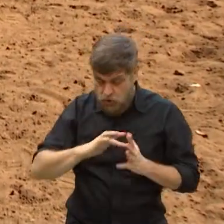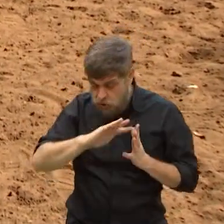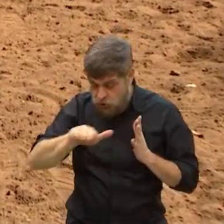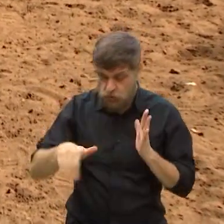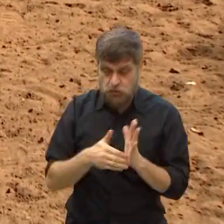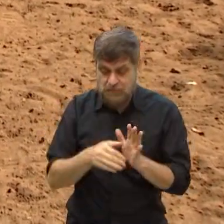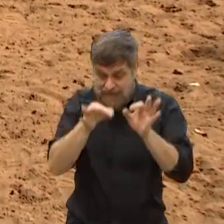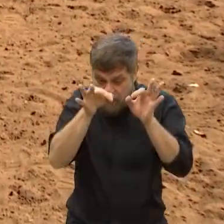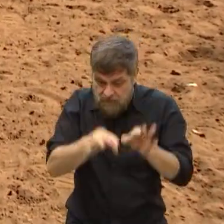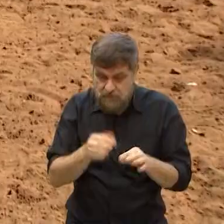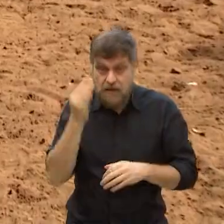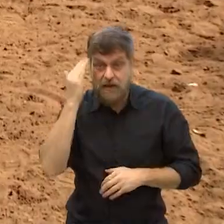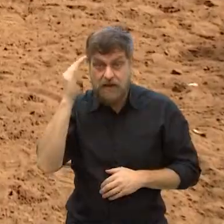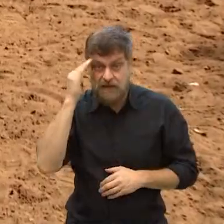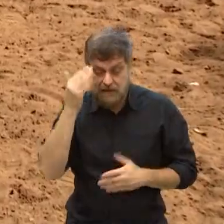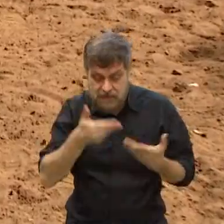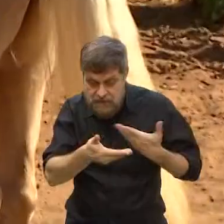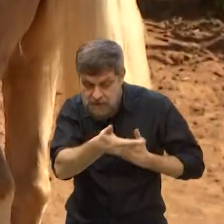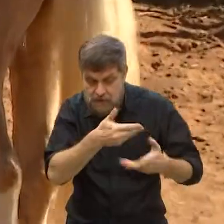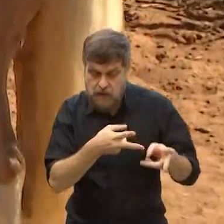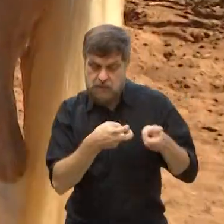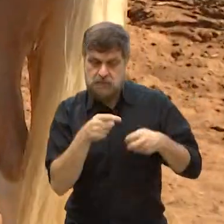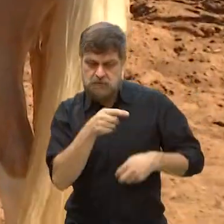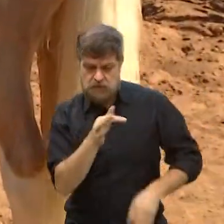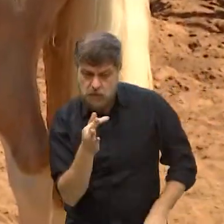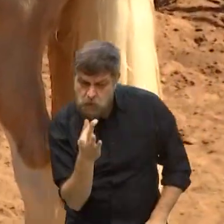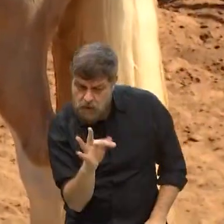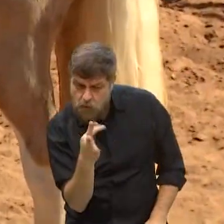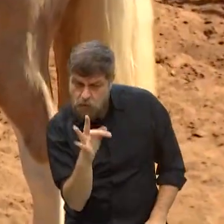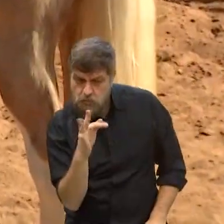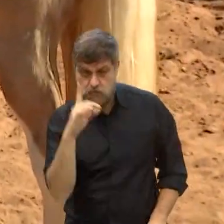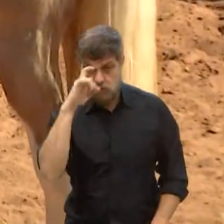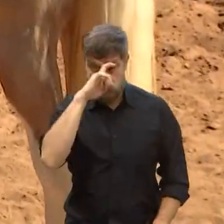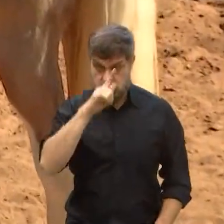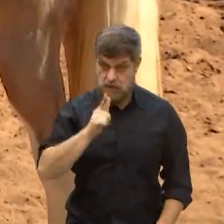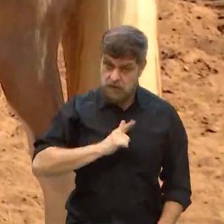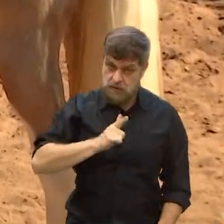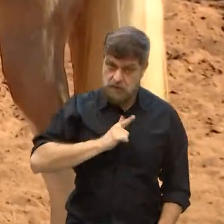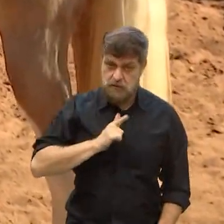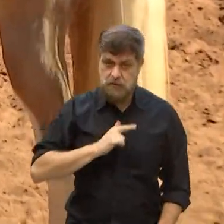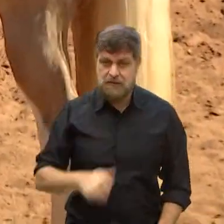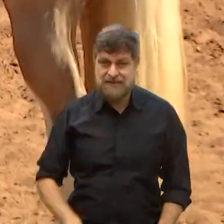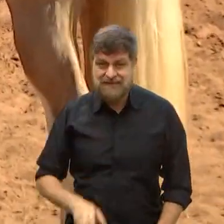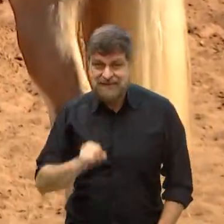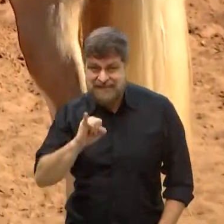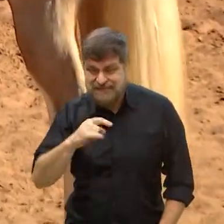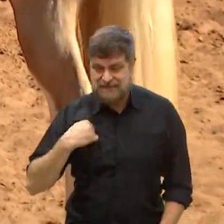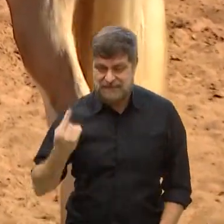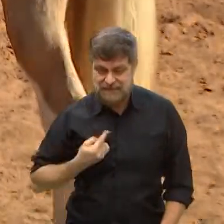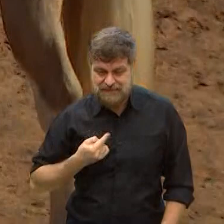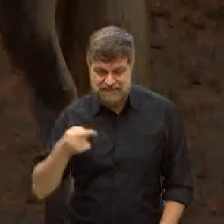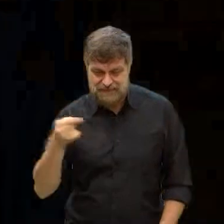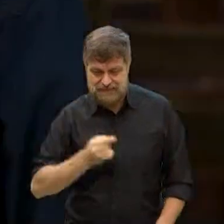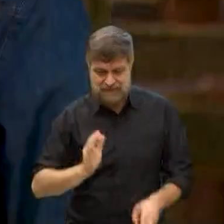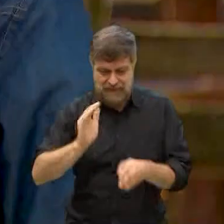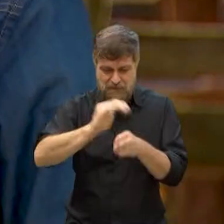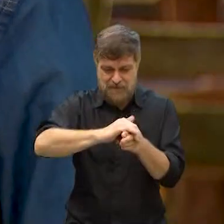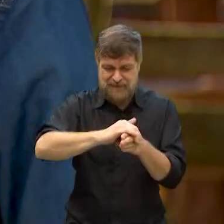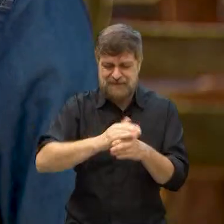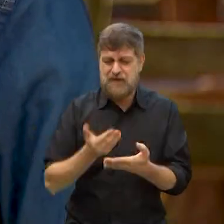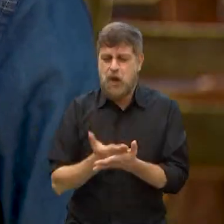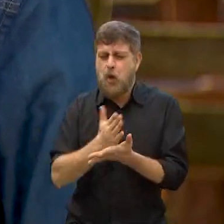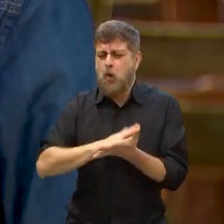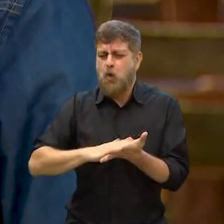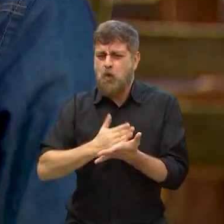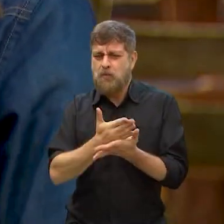estar perfeito para você ter o entendimento do cavalo, se ele não tem uma dor, se ele não está com dificuldade, até mesmo um cisco que